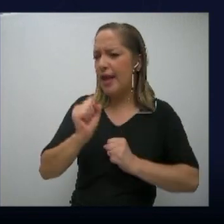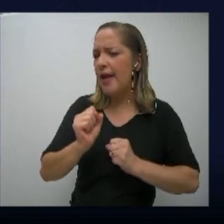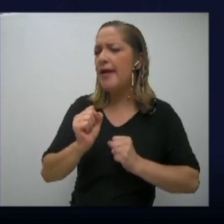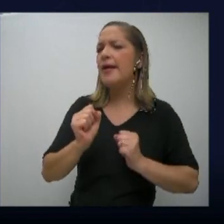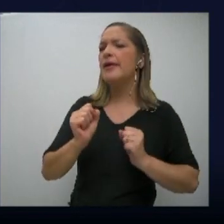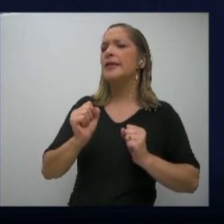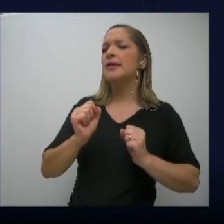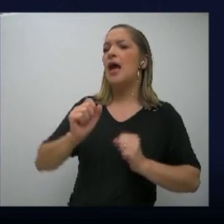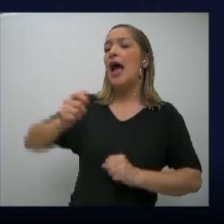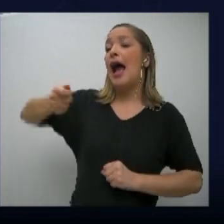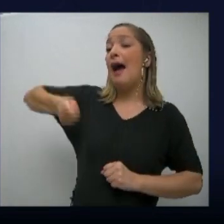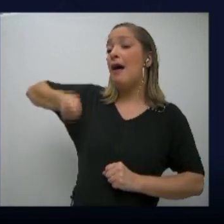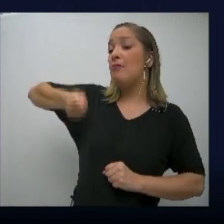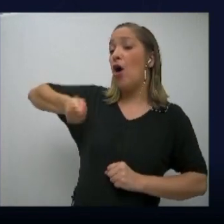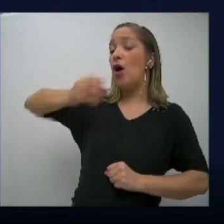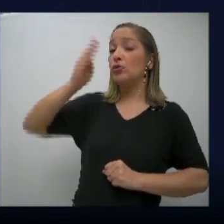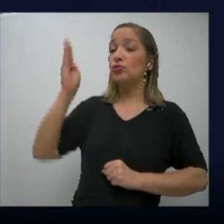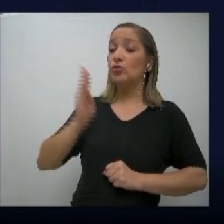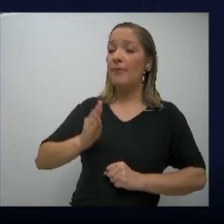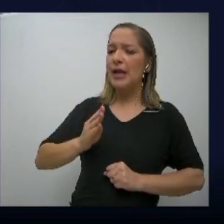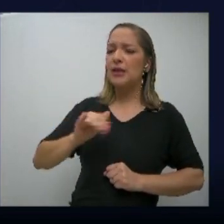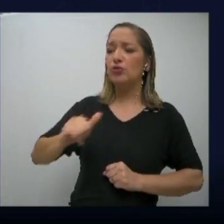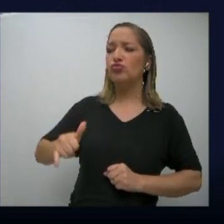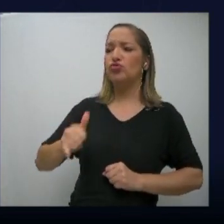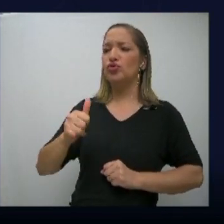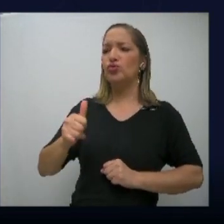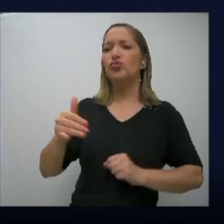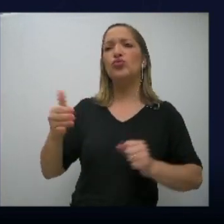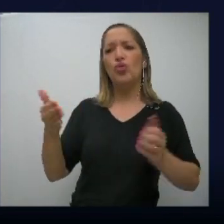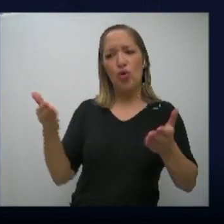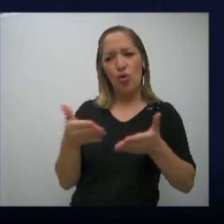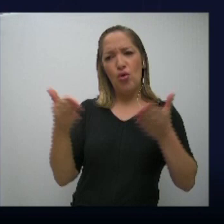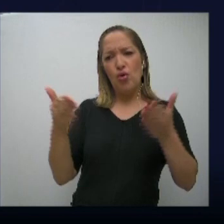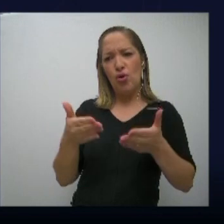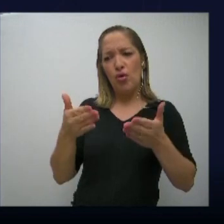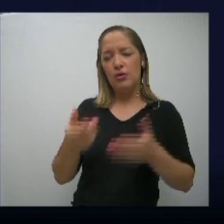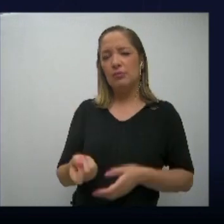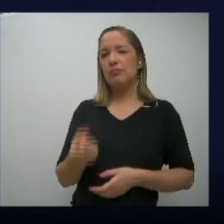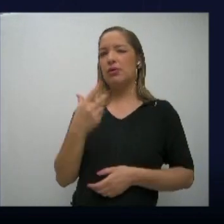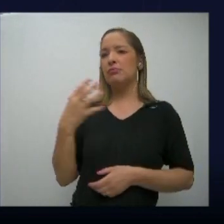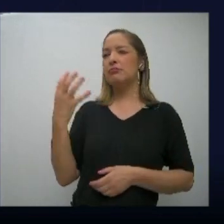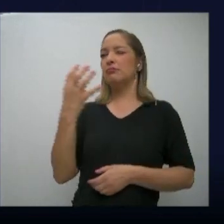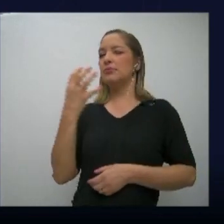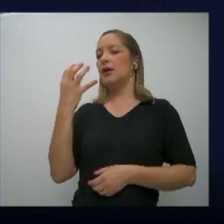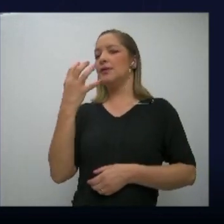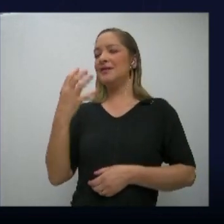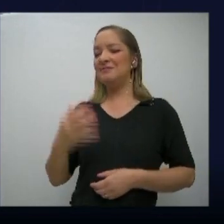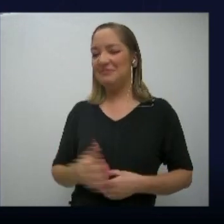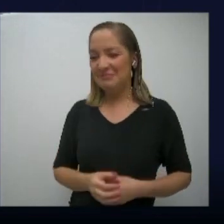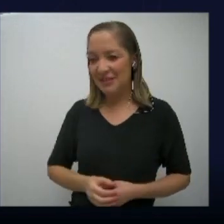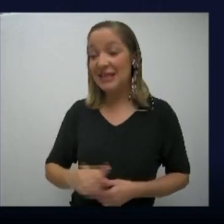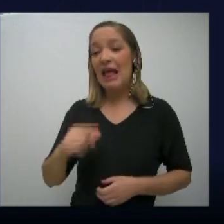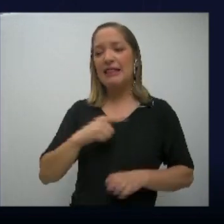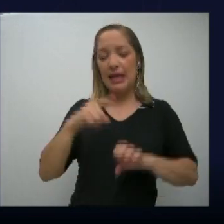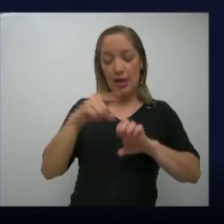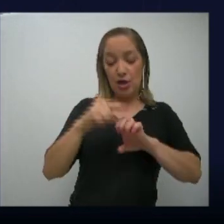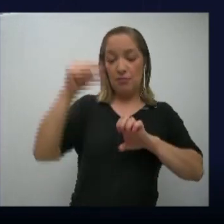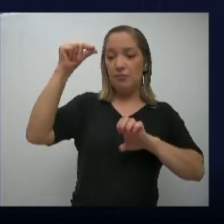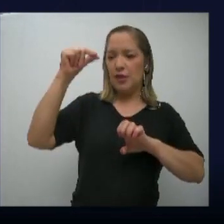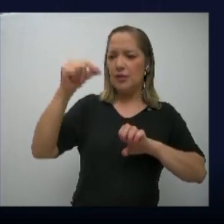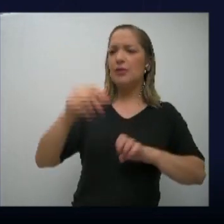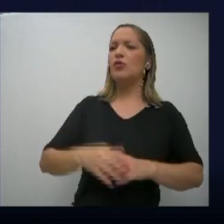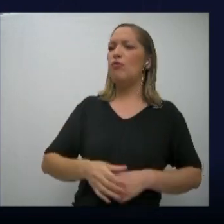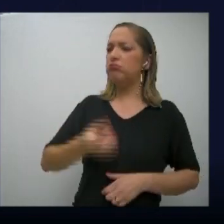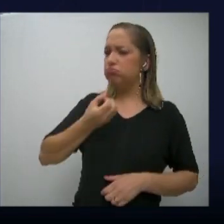todo a a bolsa do Brasil com esse juros atuais do direito ela tá escrevendo atraente ainda né Tem muito empreendedor fora de